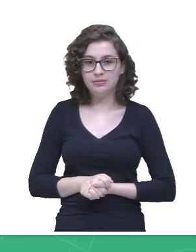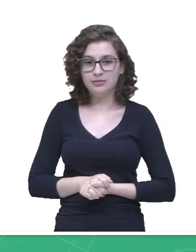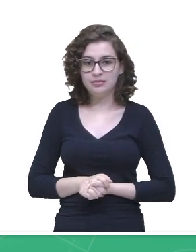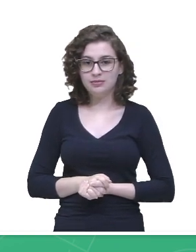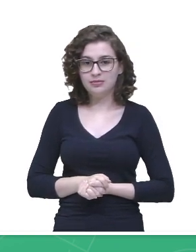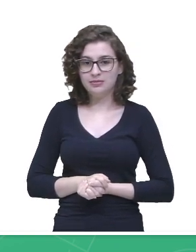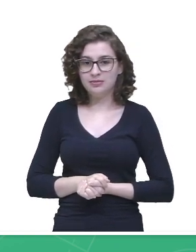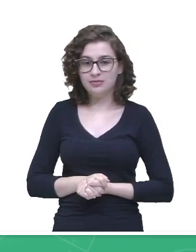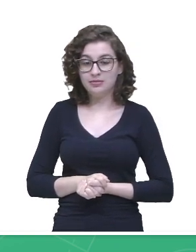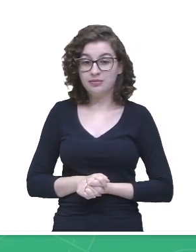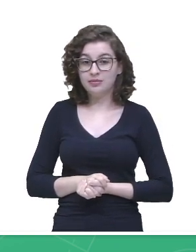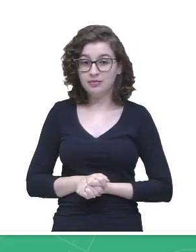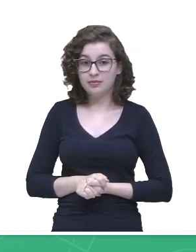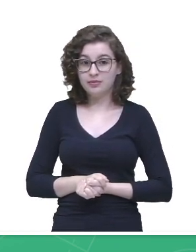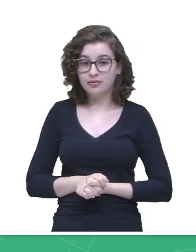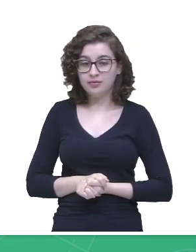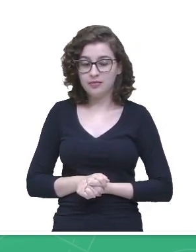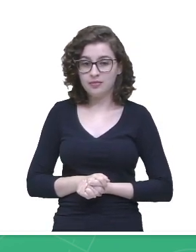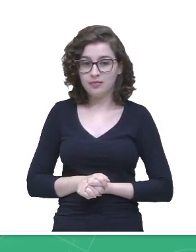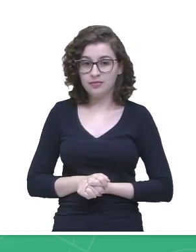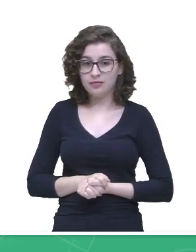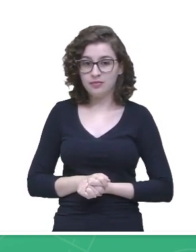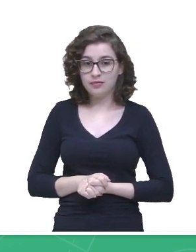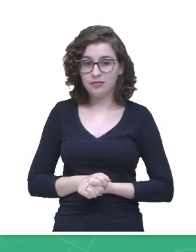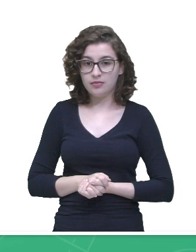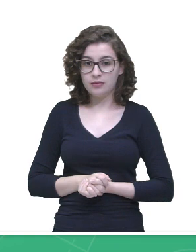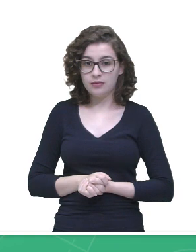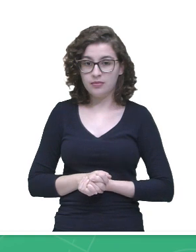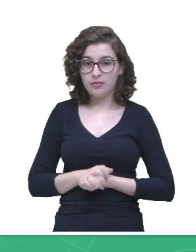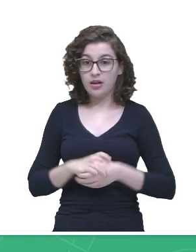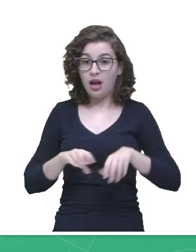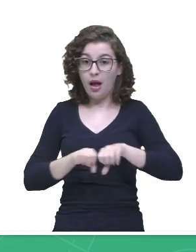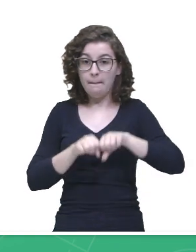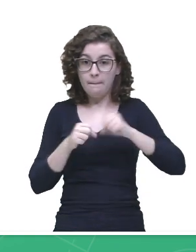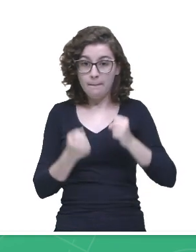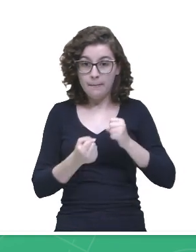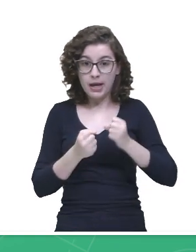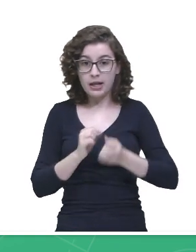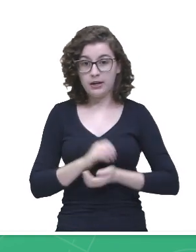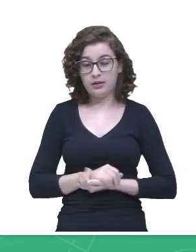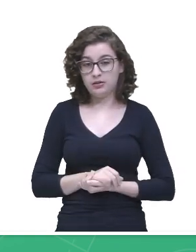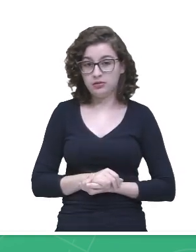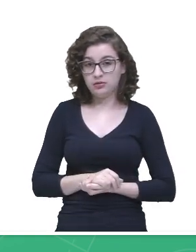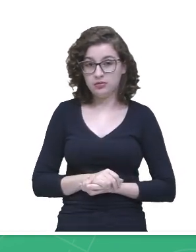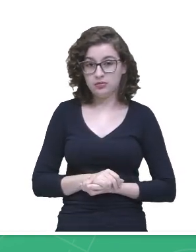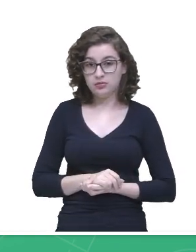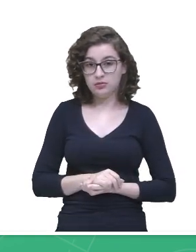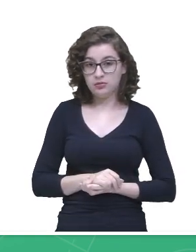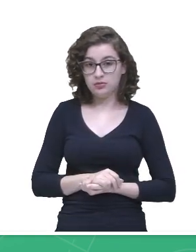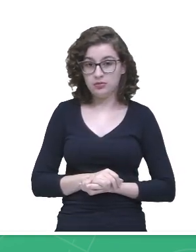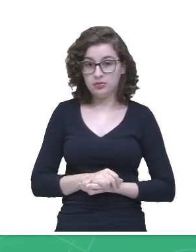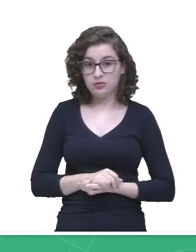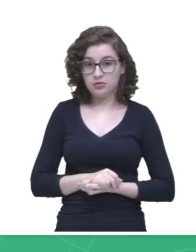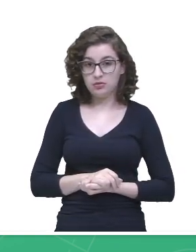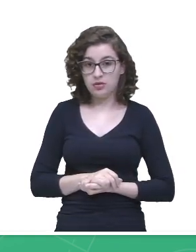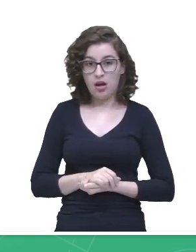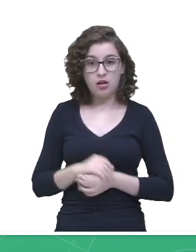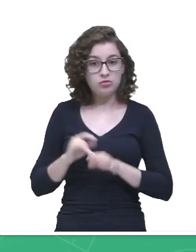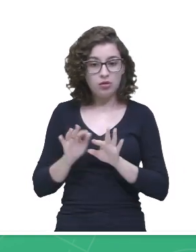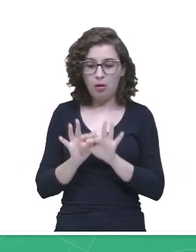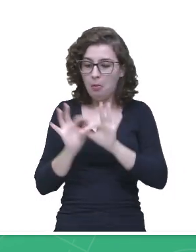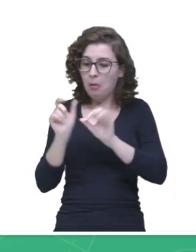agora eu quero que vocês observem. Ah, sim, la pierna esquerda. Isso daqui tudo é acessório da frase.